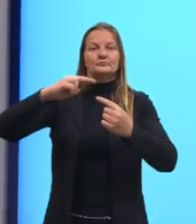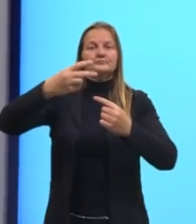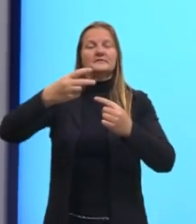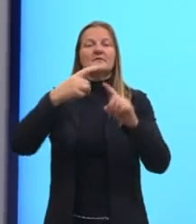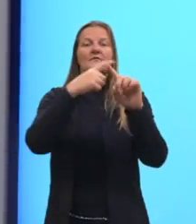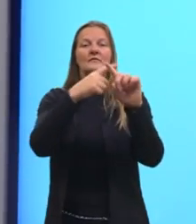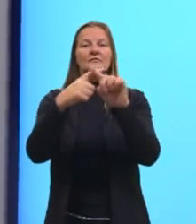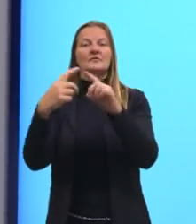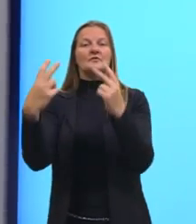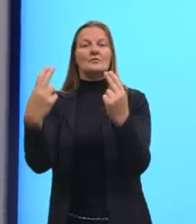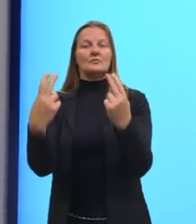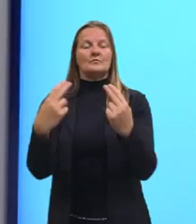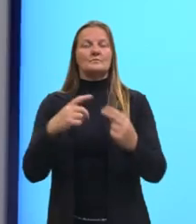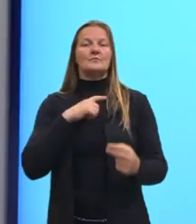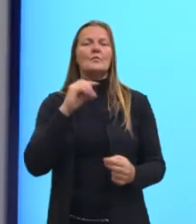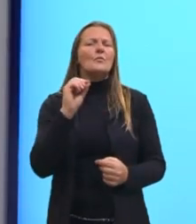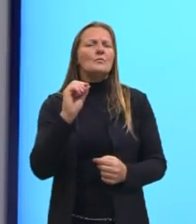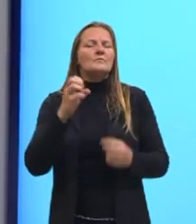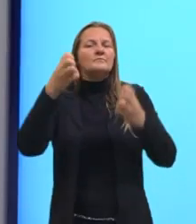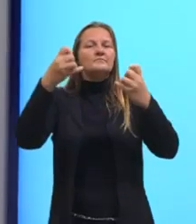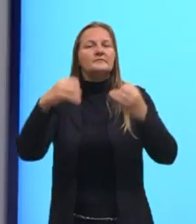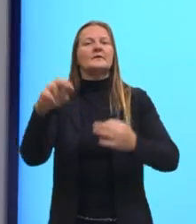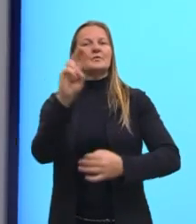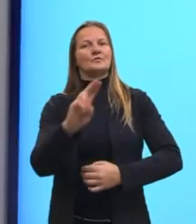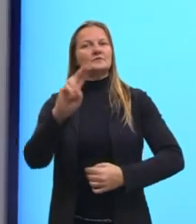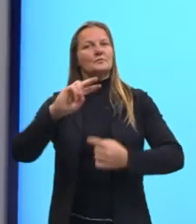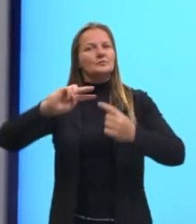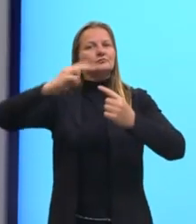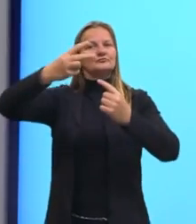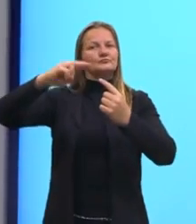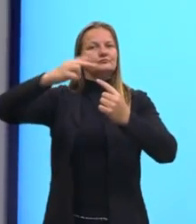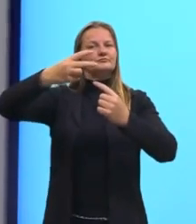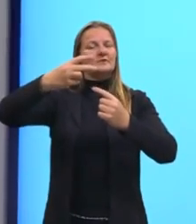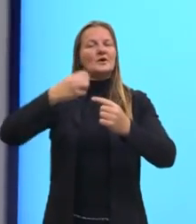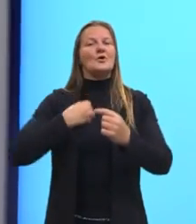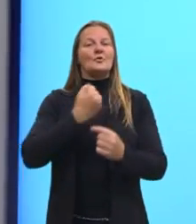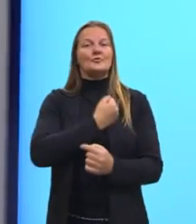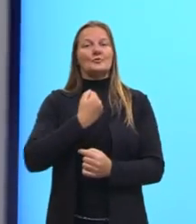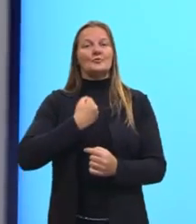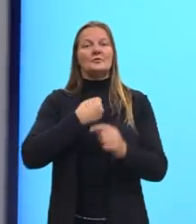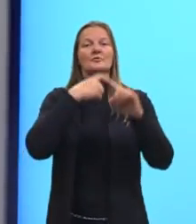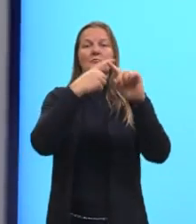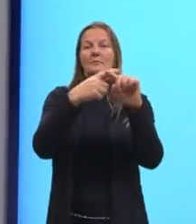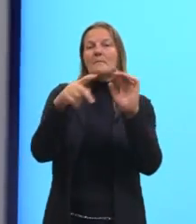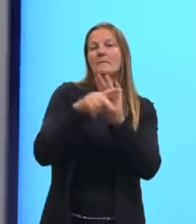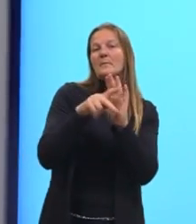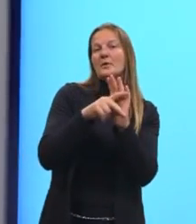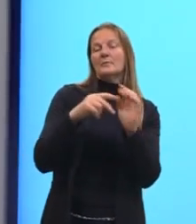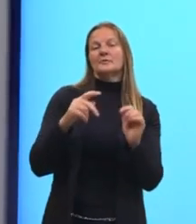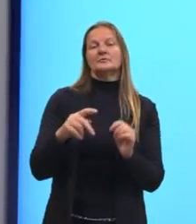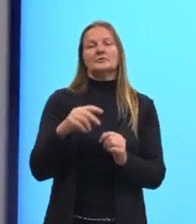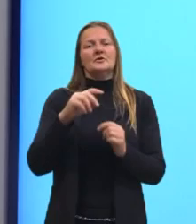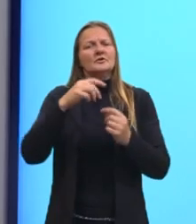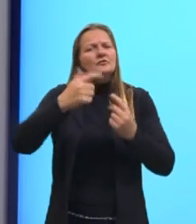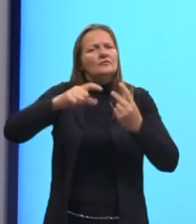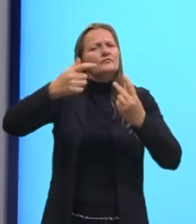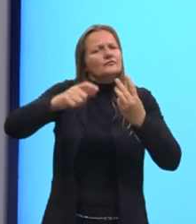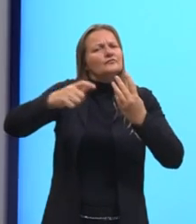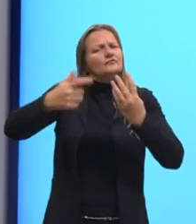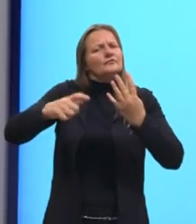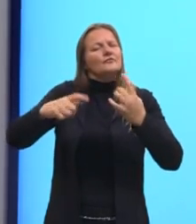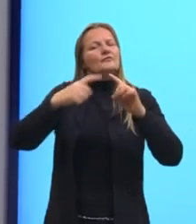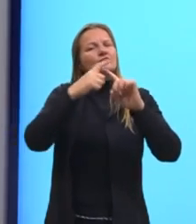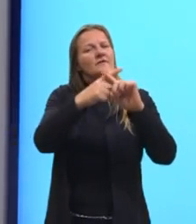fatores iguais ou seja usamos a potenciação quando um número é múltiplo e por ele mesmo várias